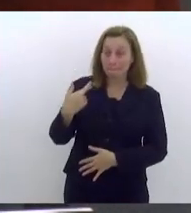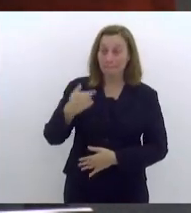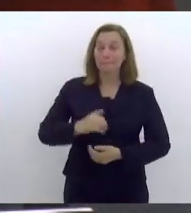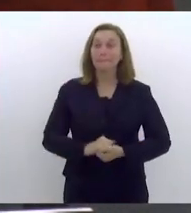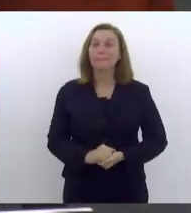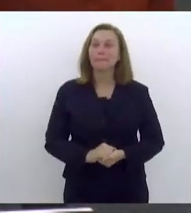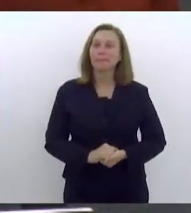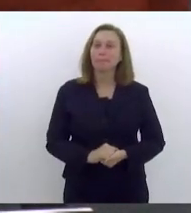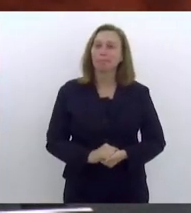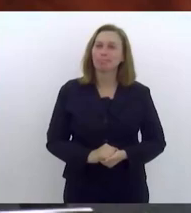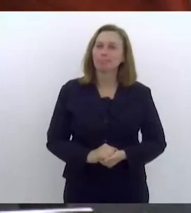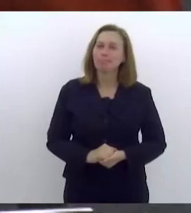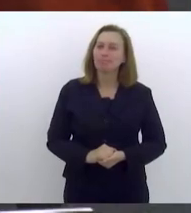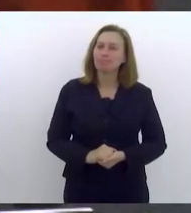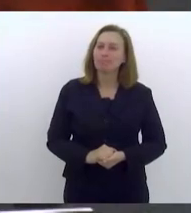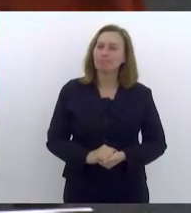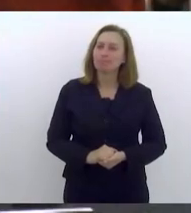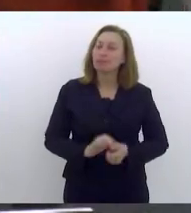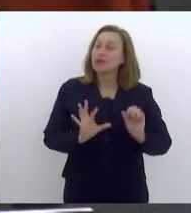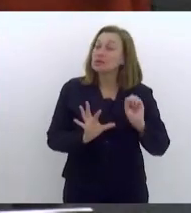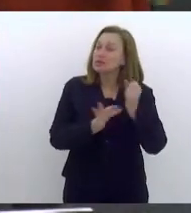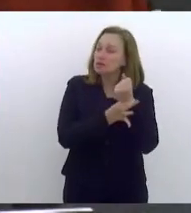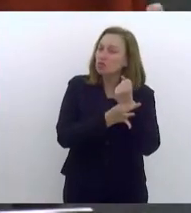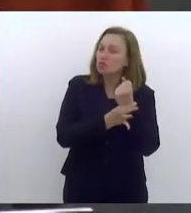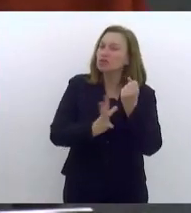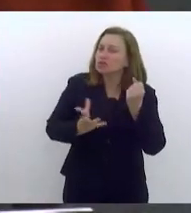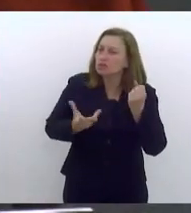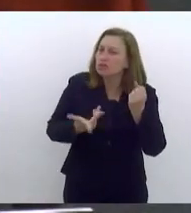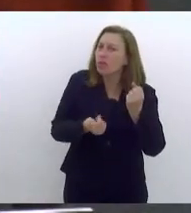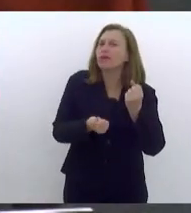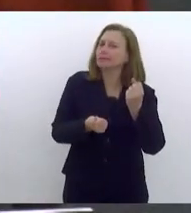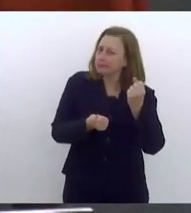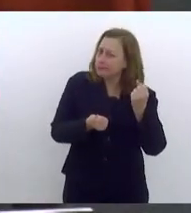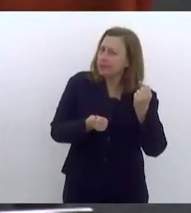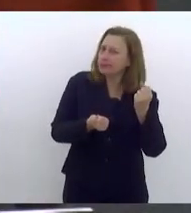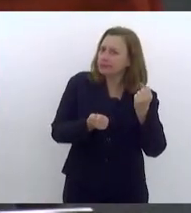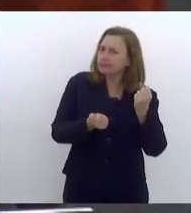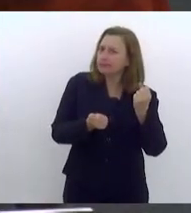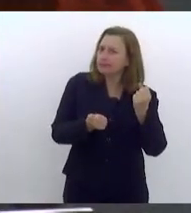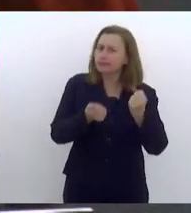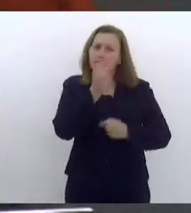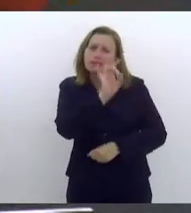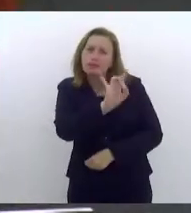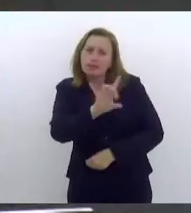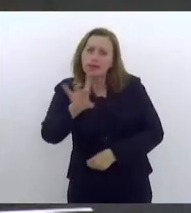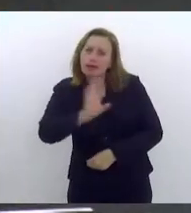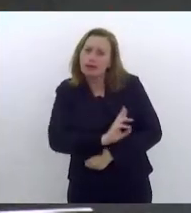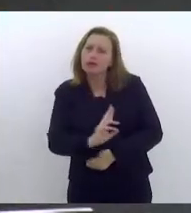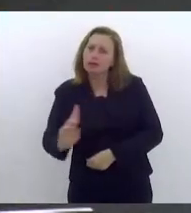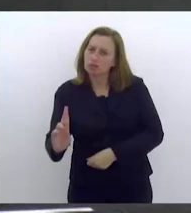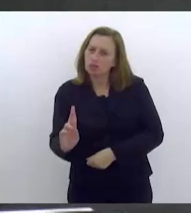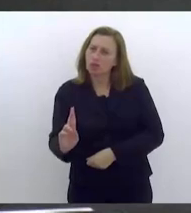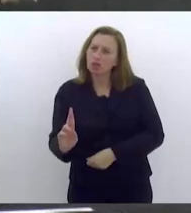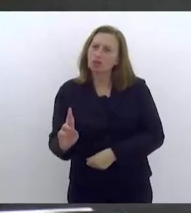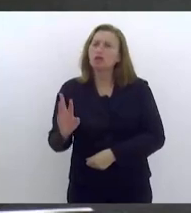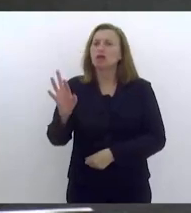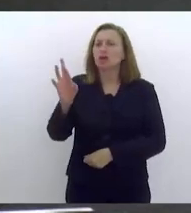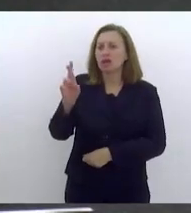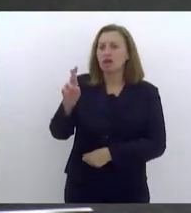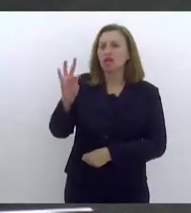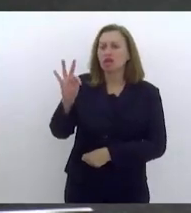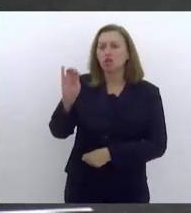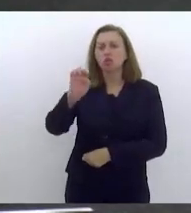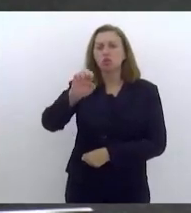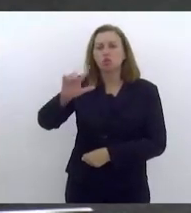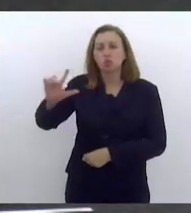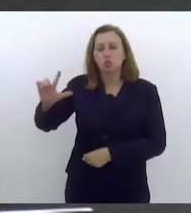ela tenta garantir uma paridade, né? Cada religião tem o seu ritual, isso